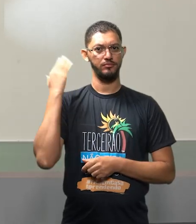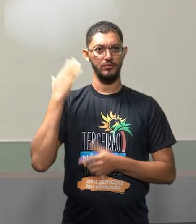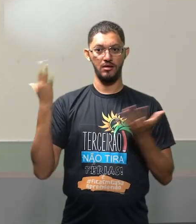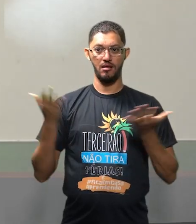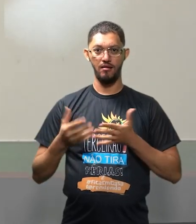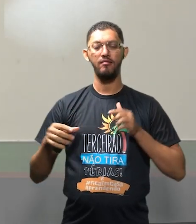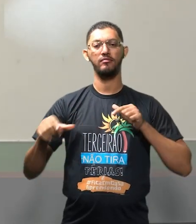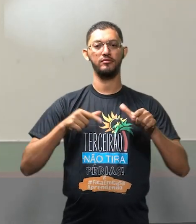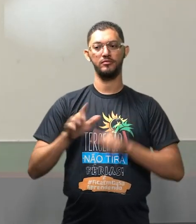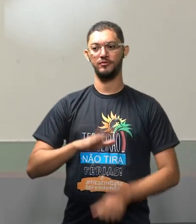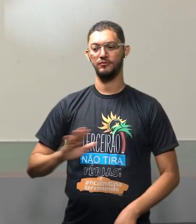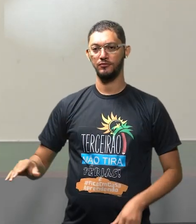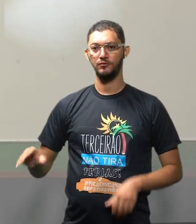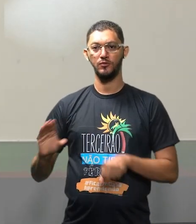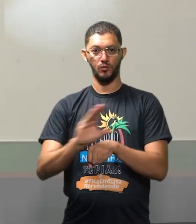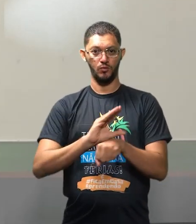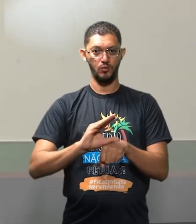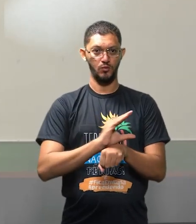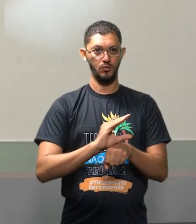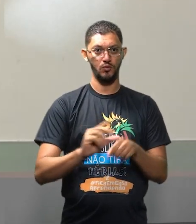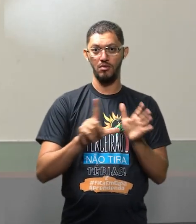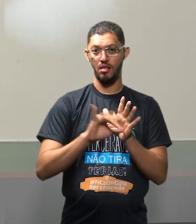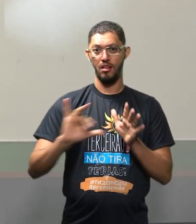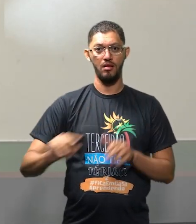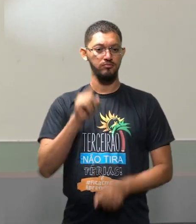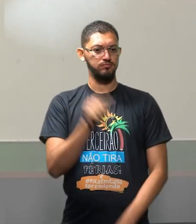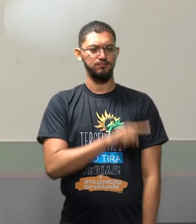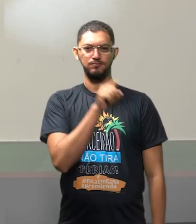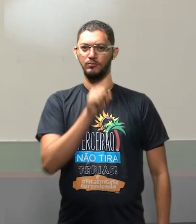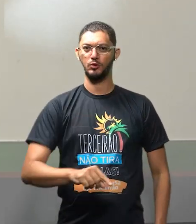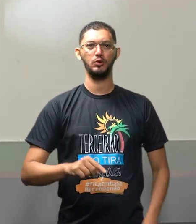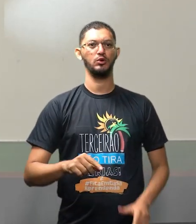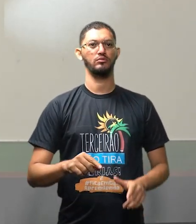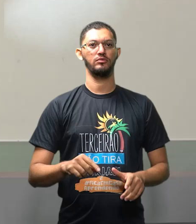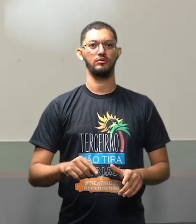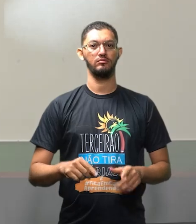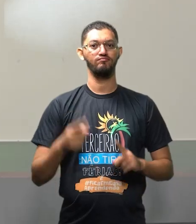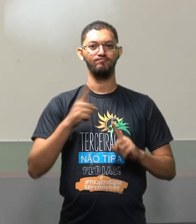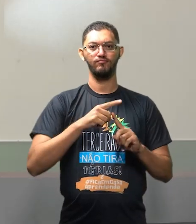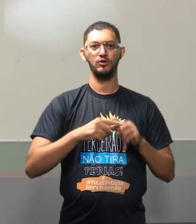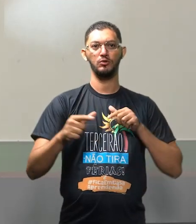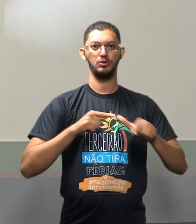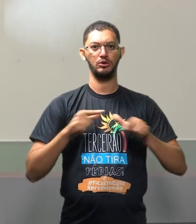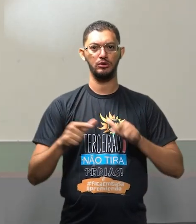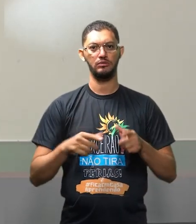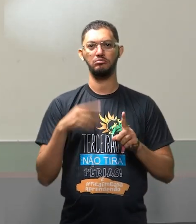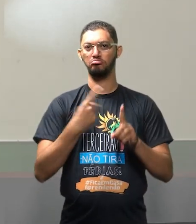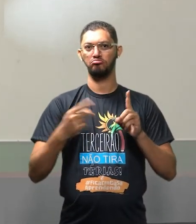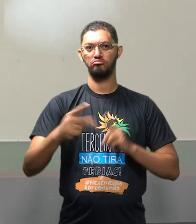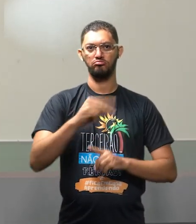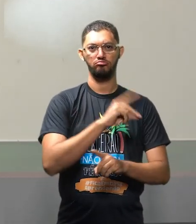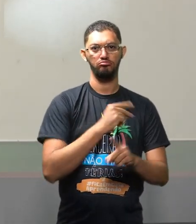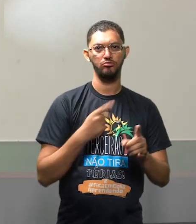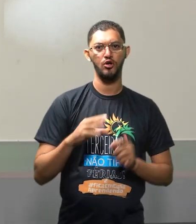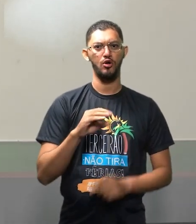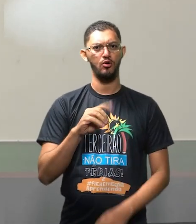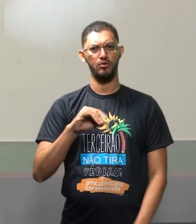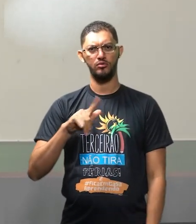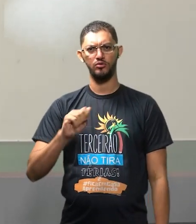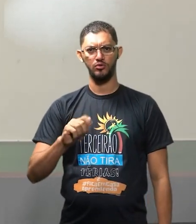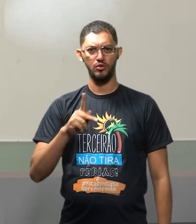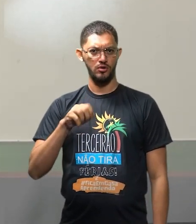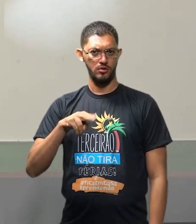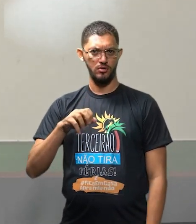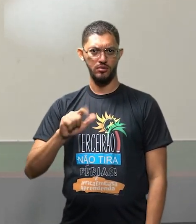tem a Constituição, que é um dispositivo legal que proíbe essas práticas. Nós temos, no caso do trabalho escravo, o Código Penal. No caso do